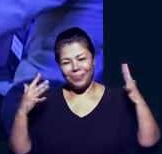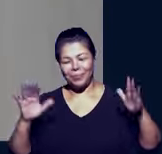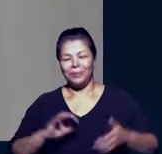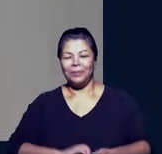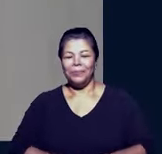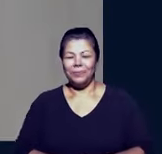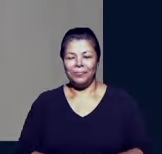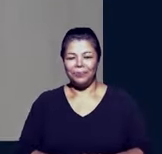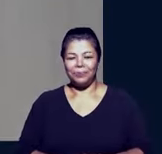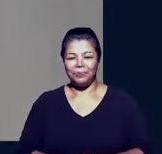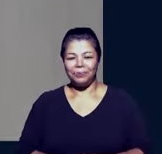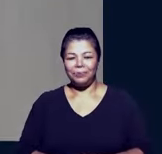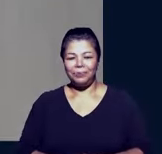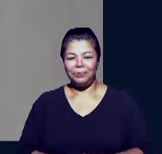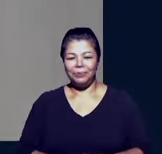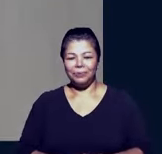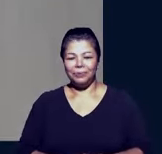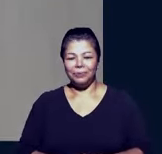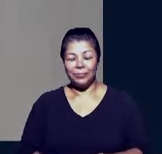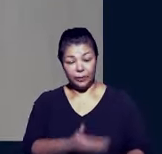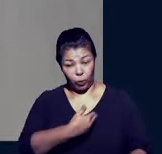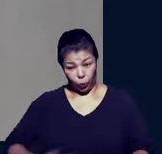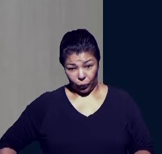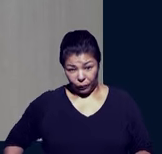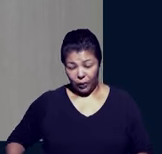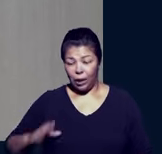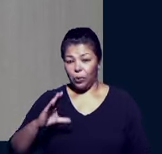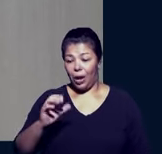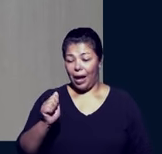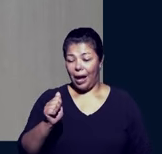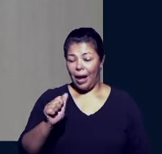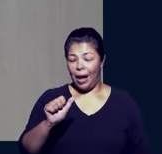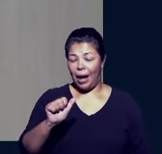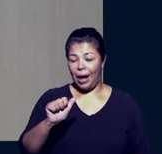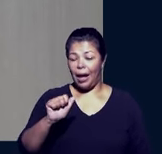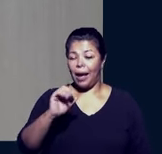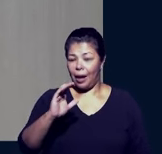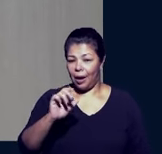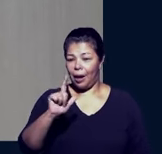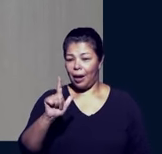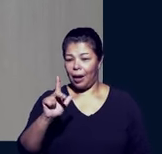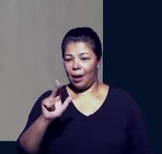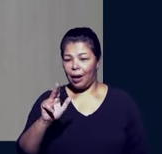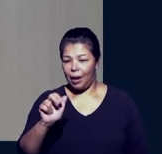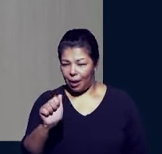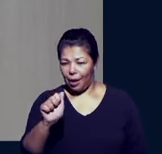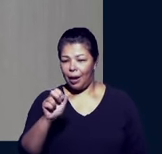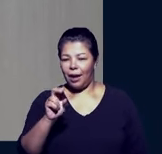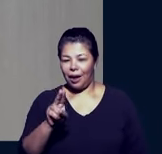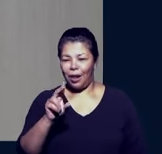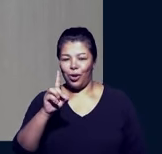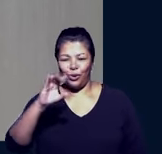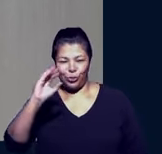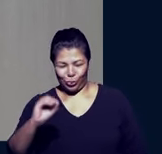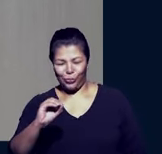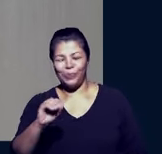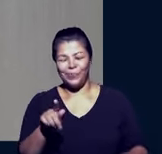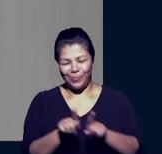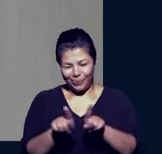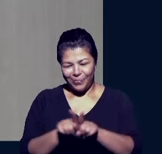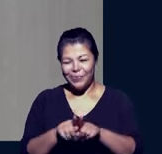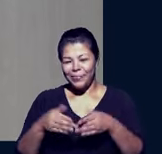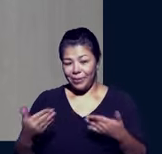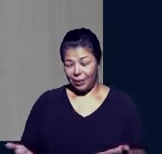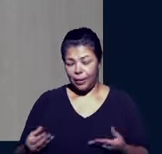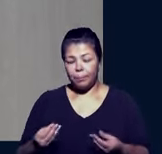tarcis Governador Cláudio Castro do Rio de Janeiro eh eu não poderia deixar de perguntar pro senhor sobre a situação